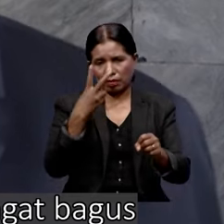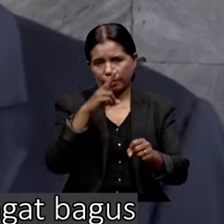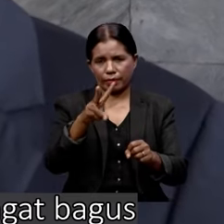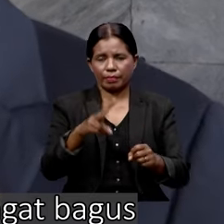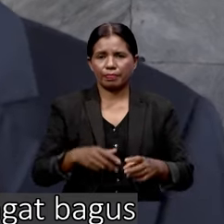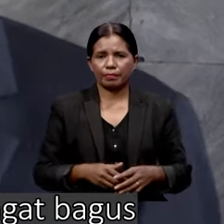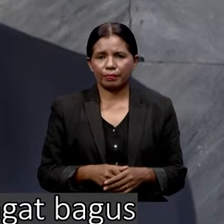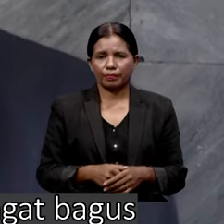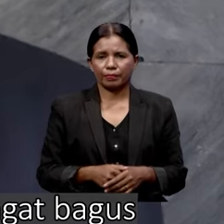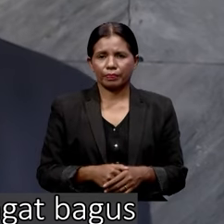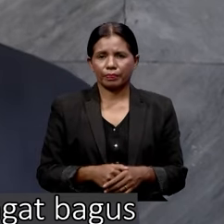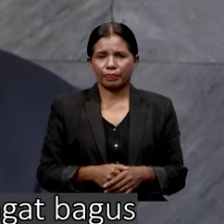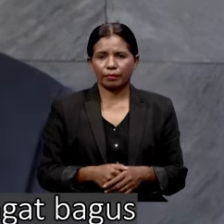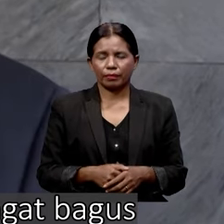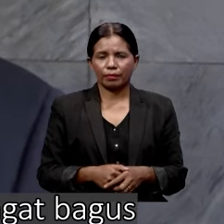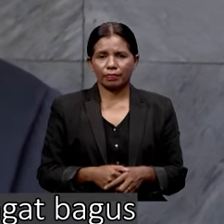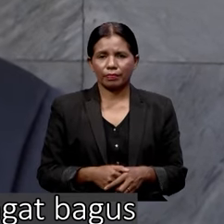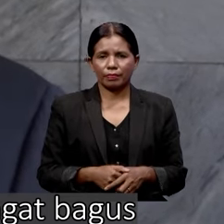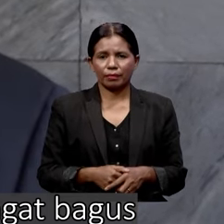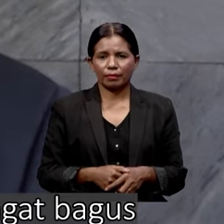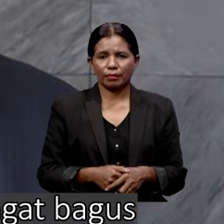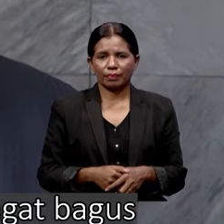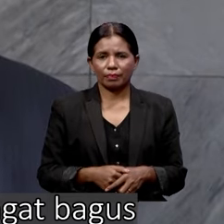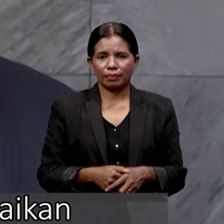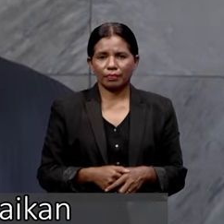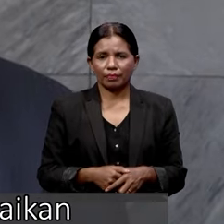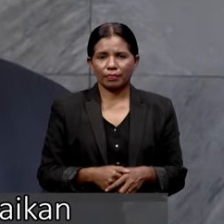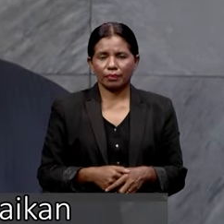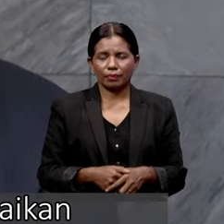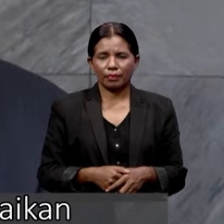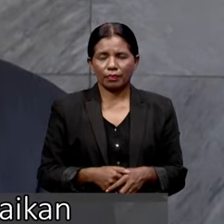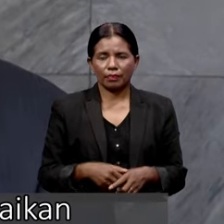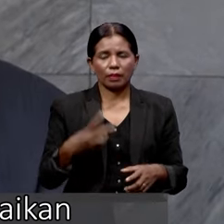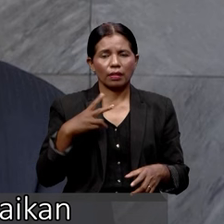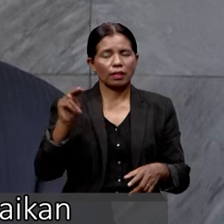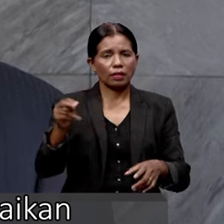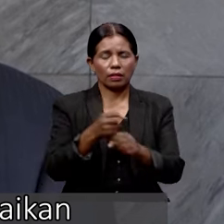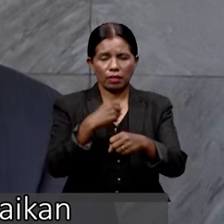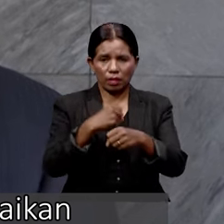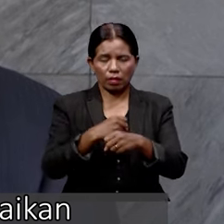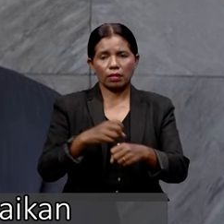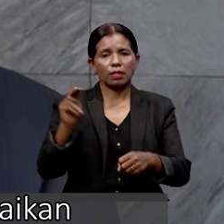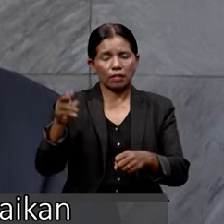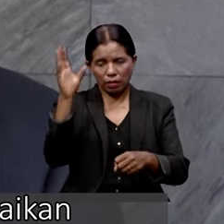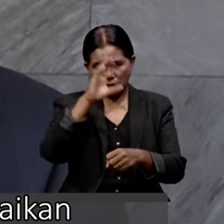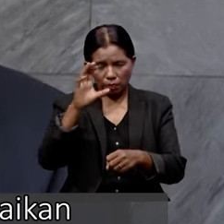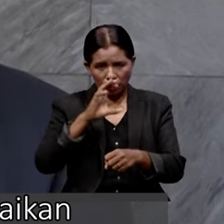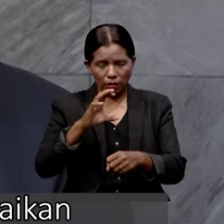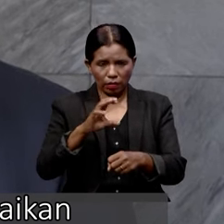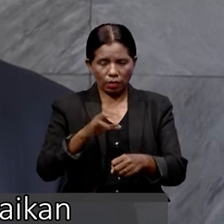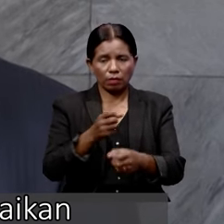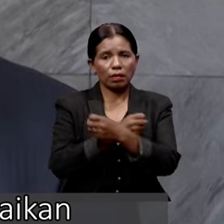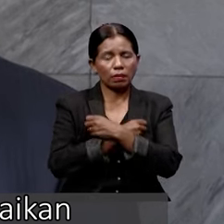Vamos sempre colher com nós. E até que nesse ralo, nesse buga, esforça a tu